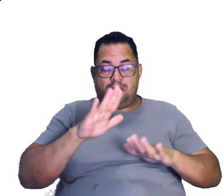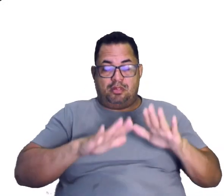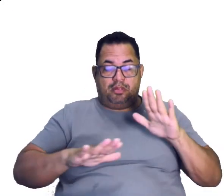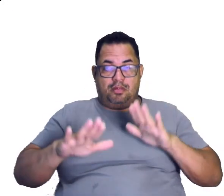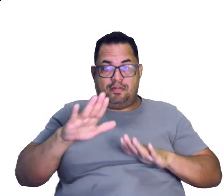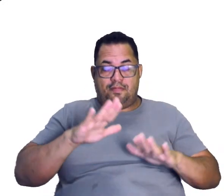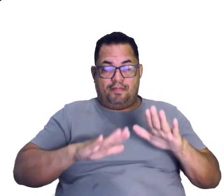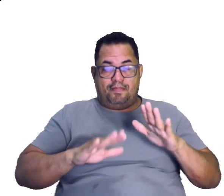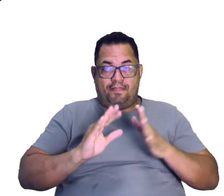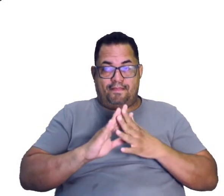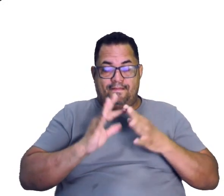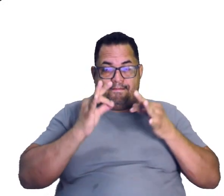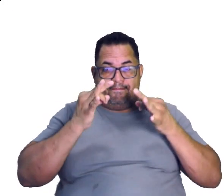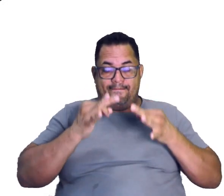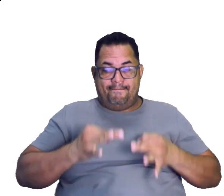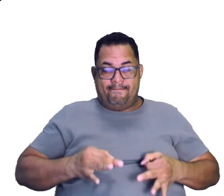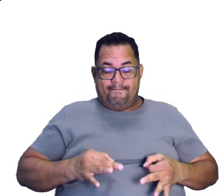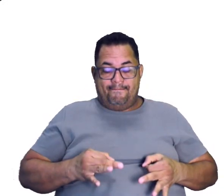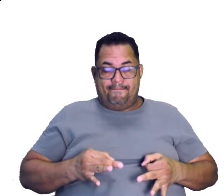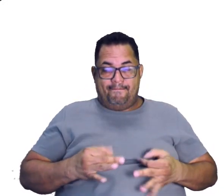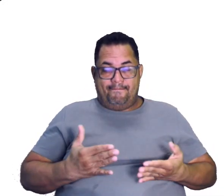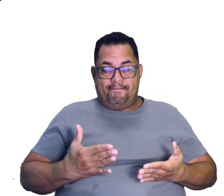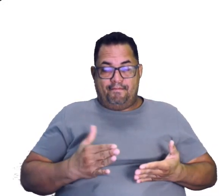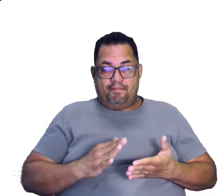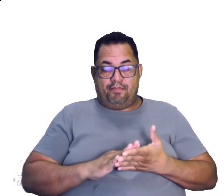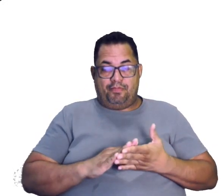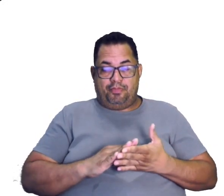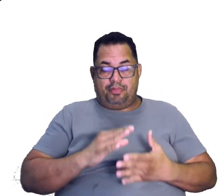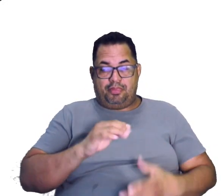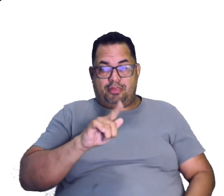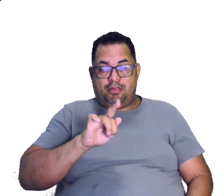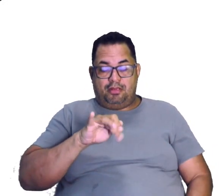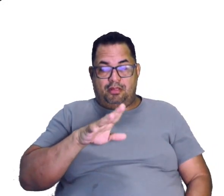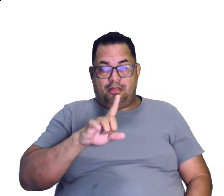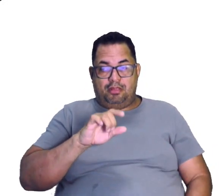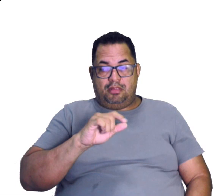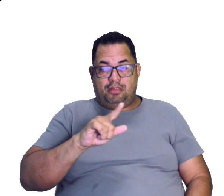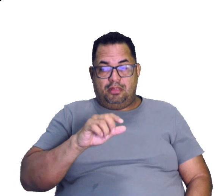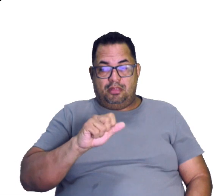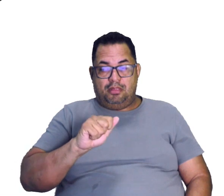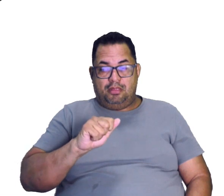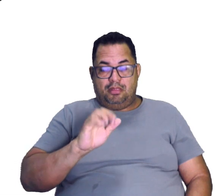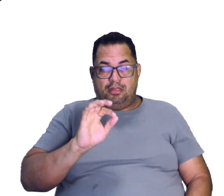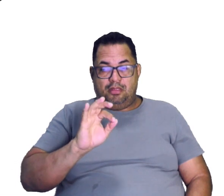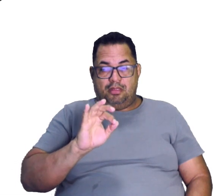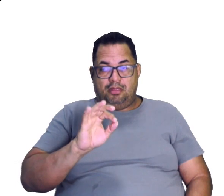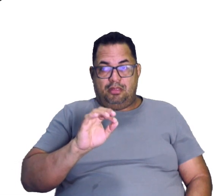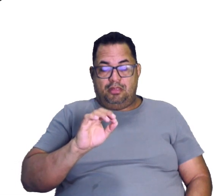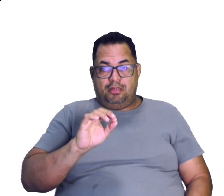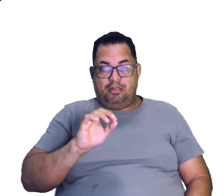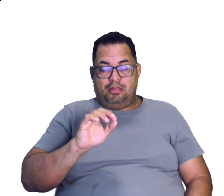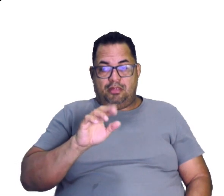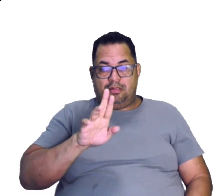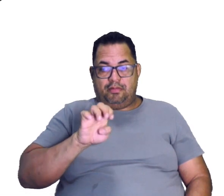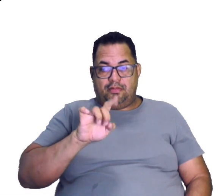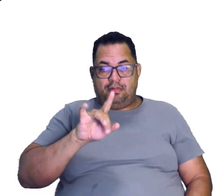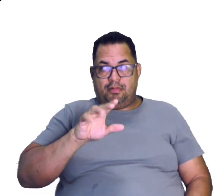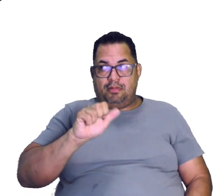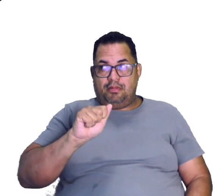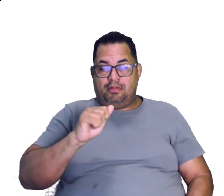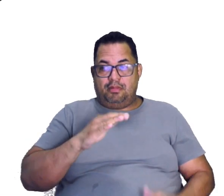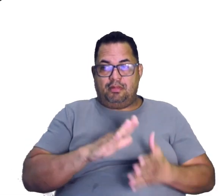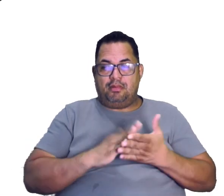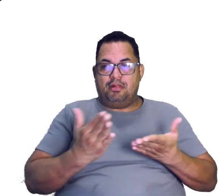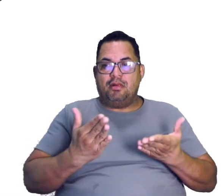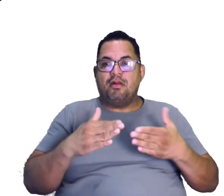Depende exatamente o quê? A grandeza que você fala associada àquela unidade que você está se referindo.